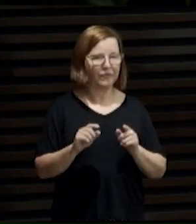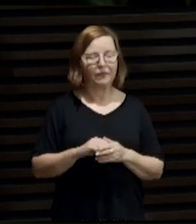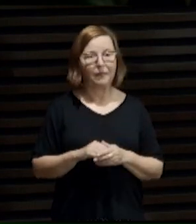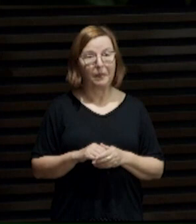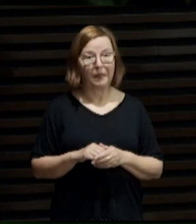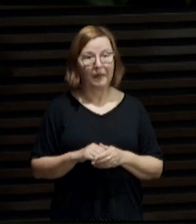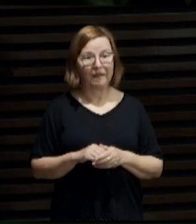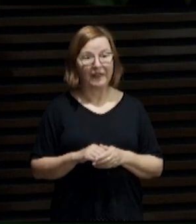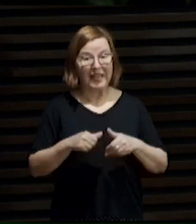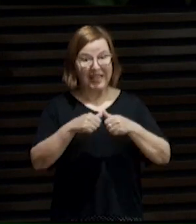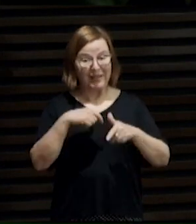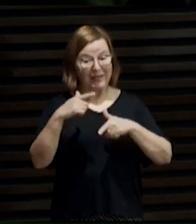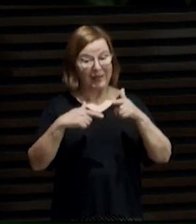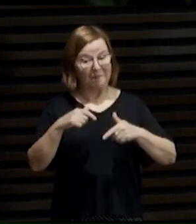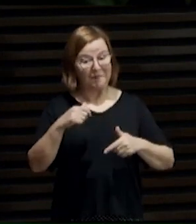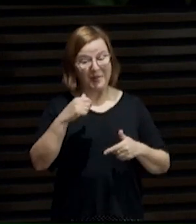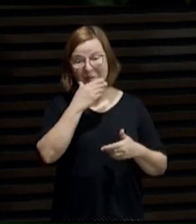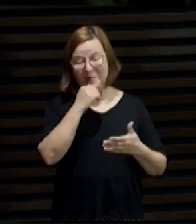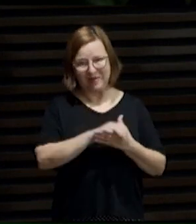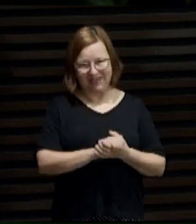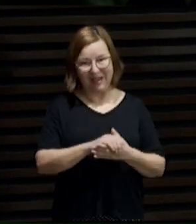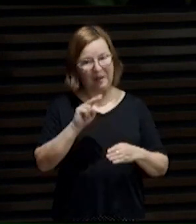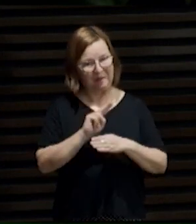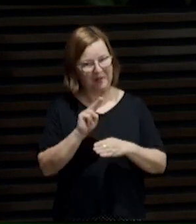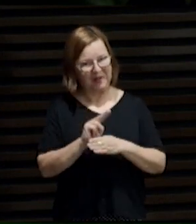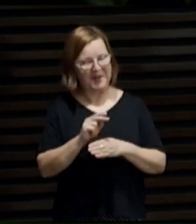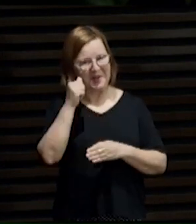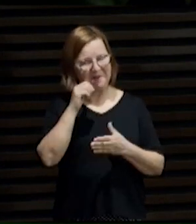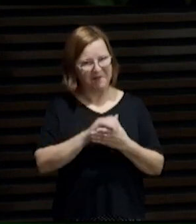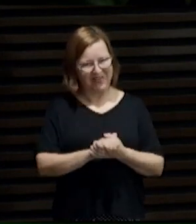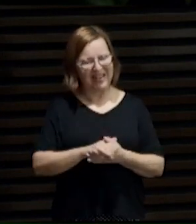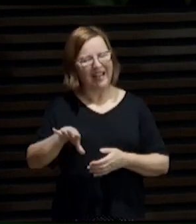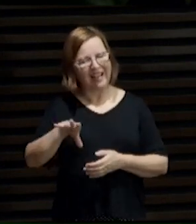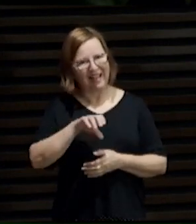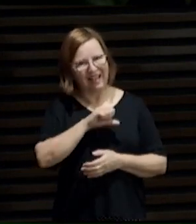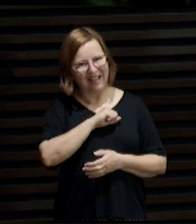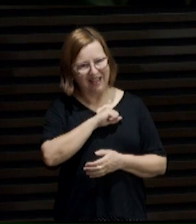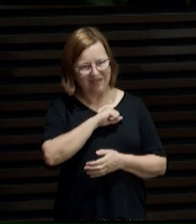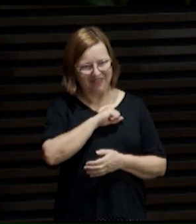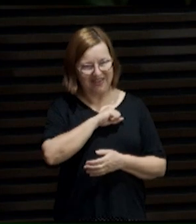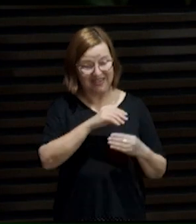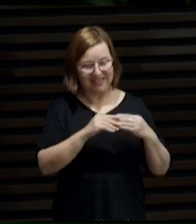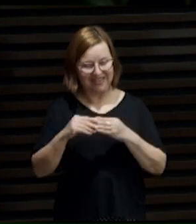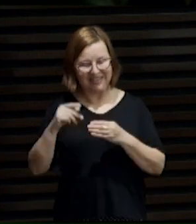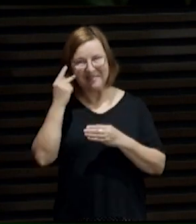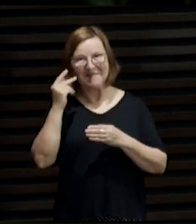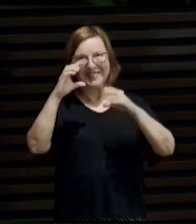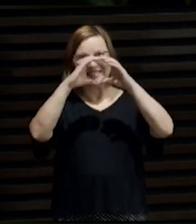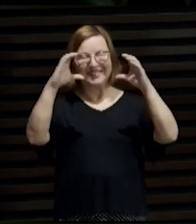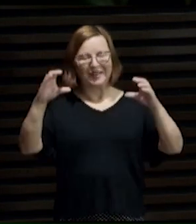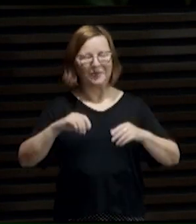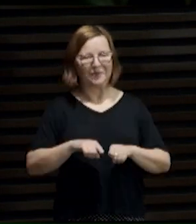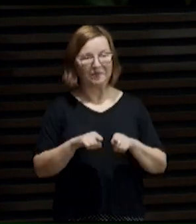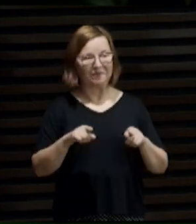o trabalho do marido. Protegê-la e amá-la guiando para o céu. Só que tem uma